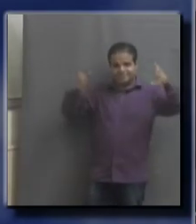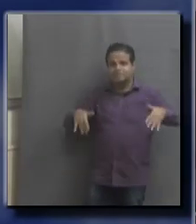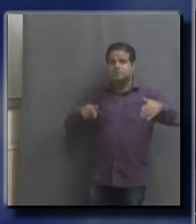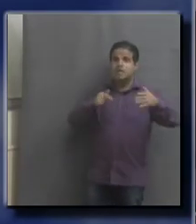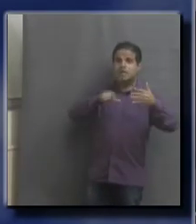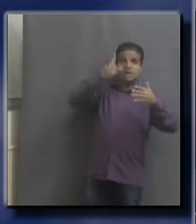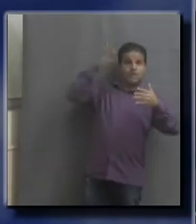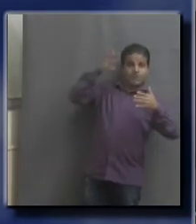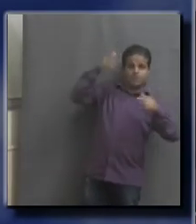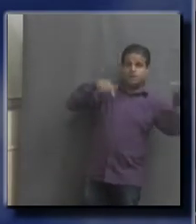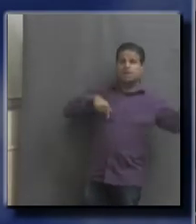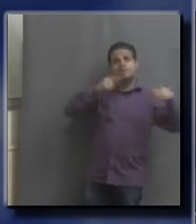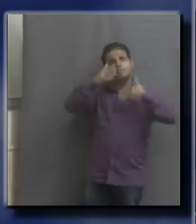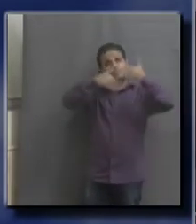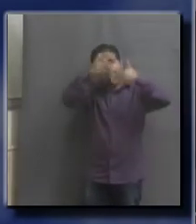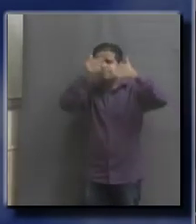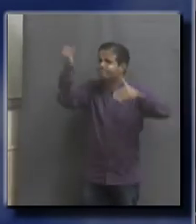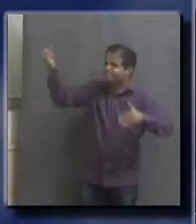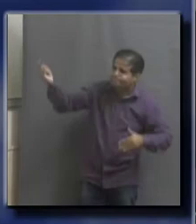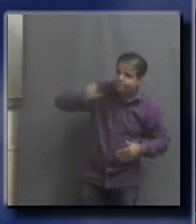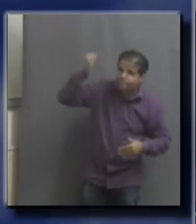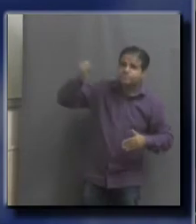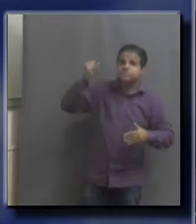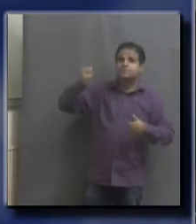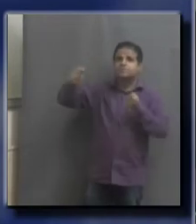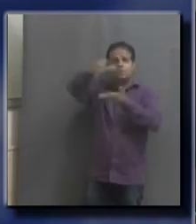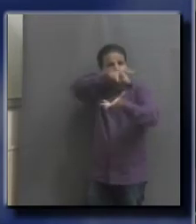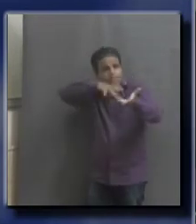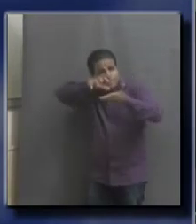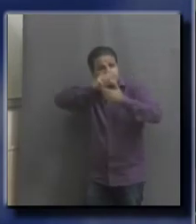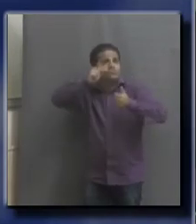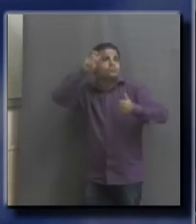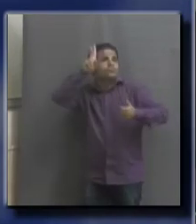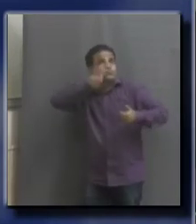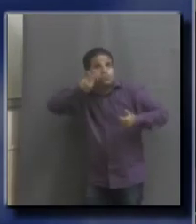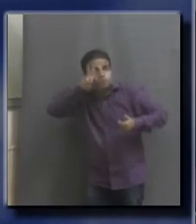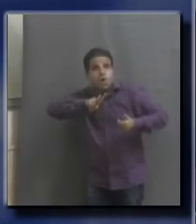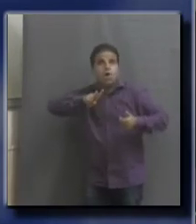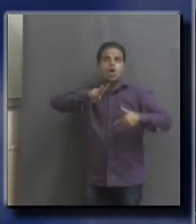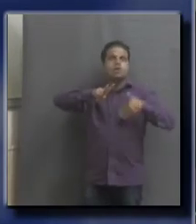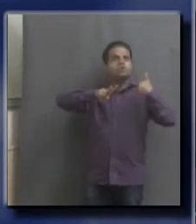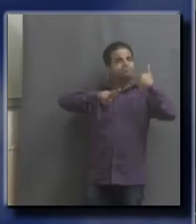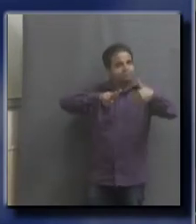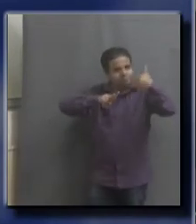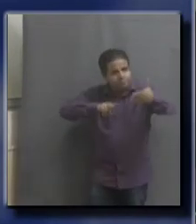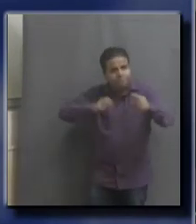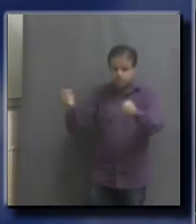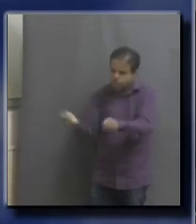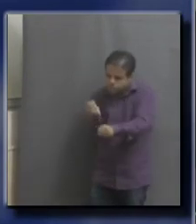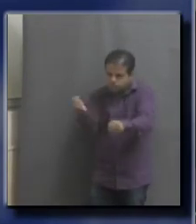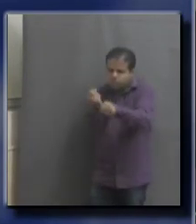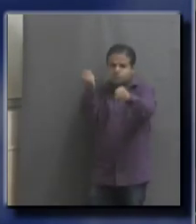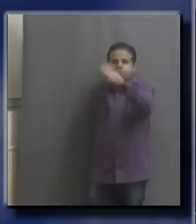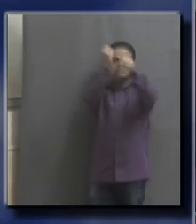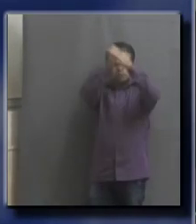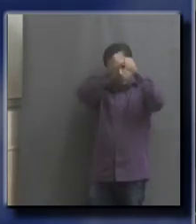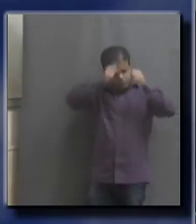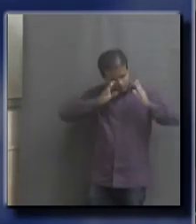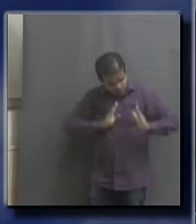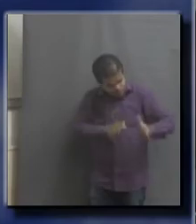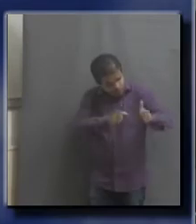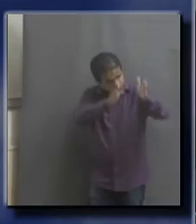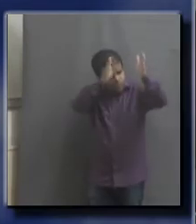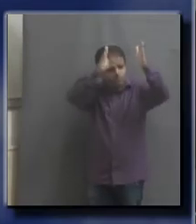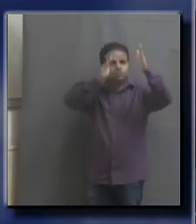um processo fundamental e um momento histórico na construção continuada